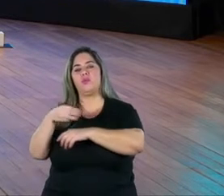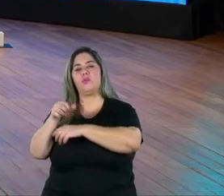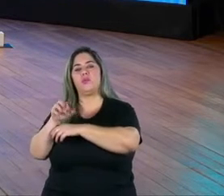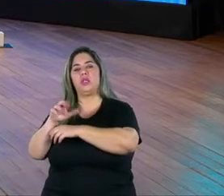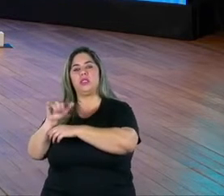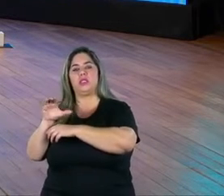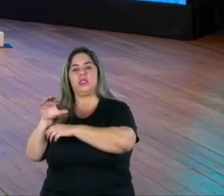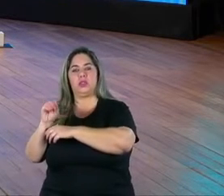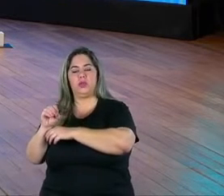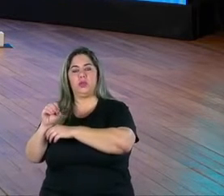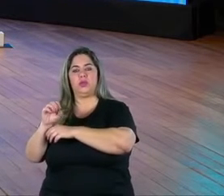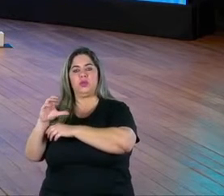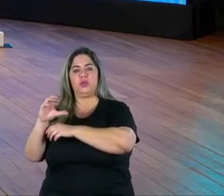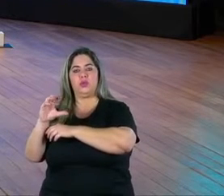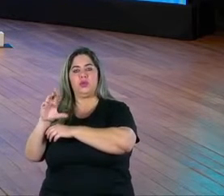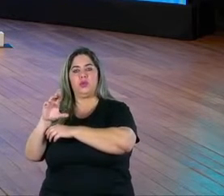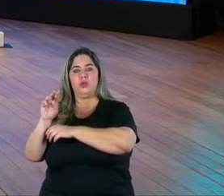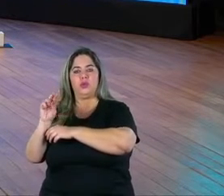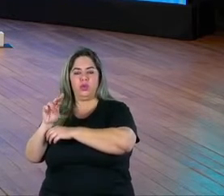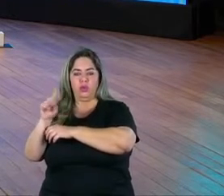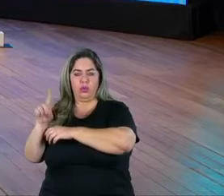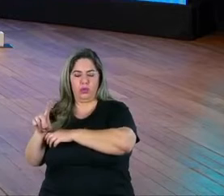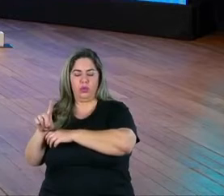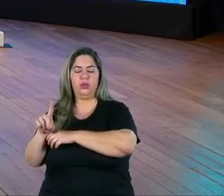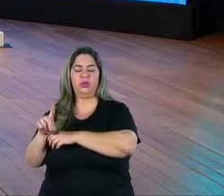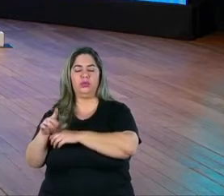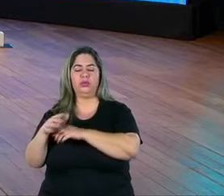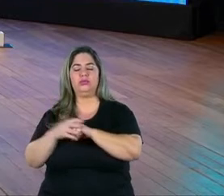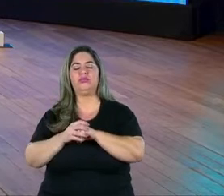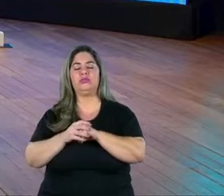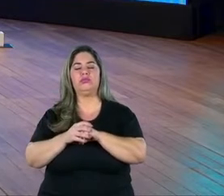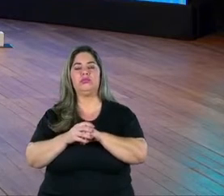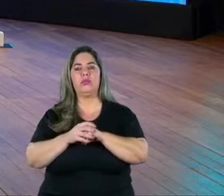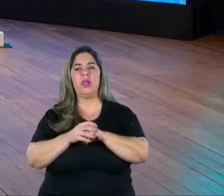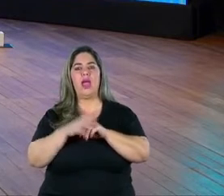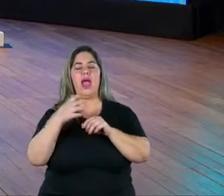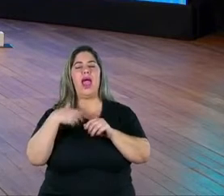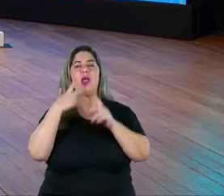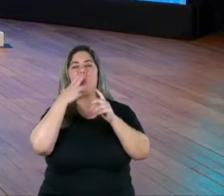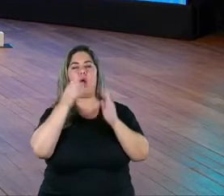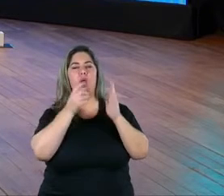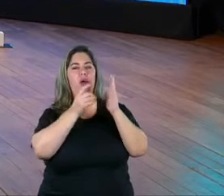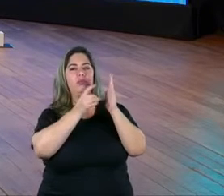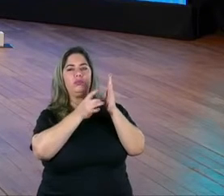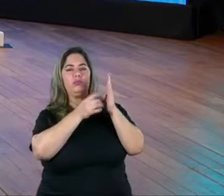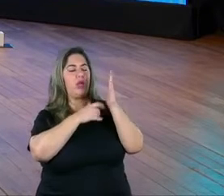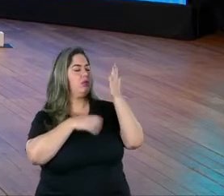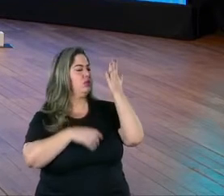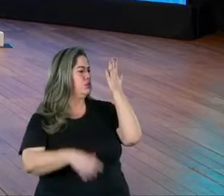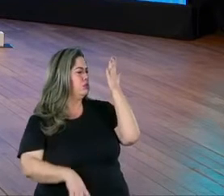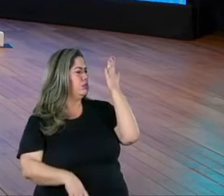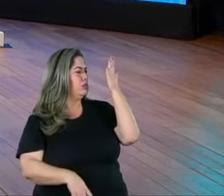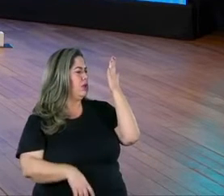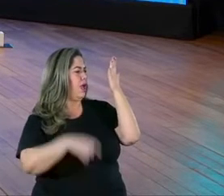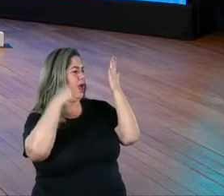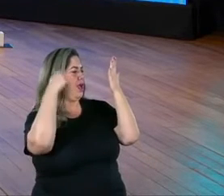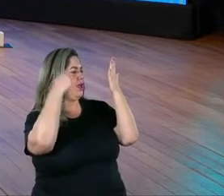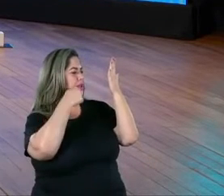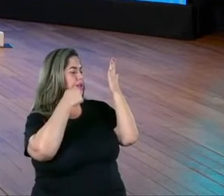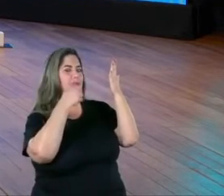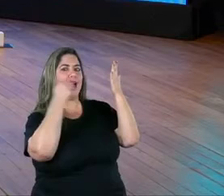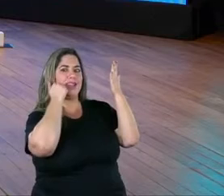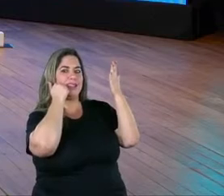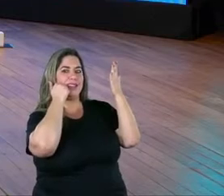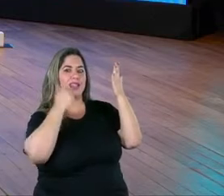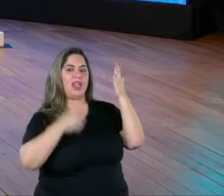2022. Então, como se estivéssemos do outro lado do espelho, como Alice. De um lado, a ciência, os